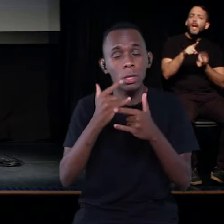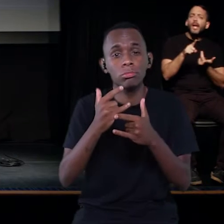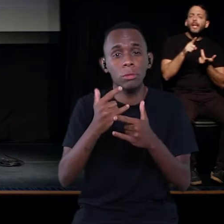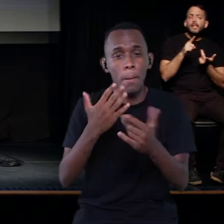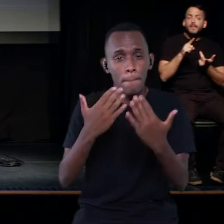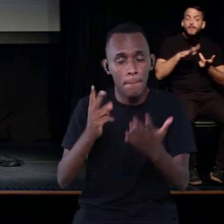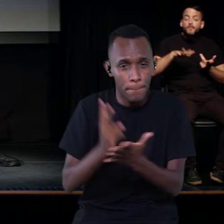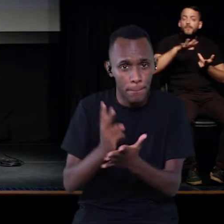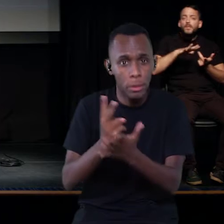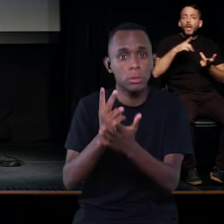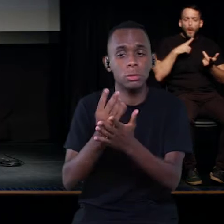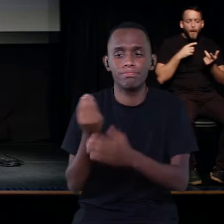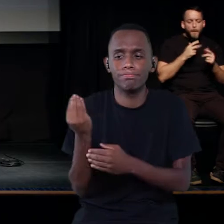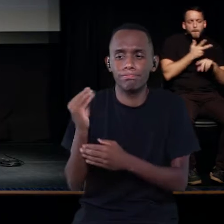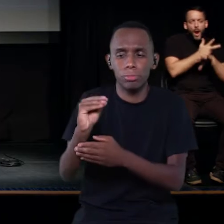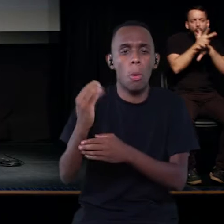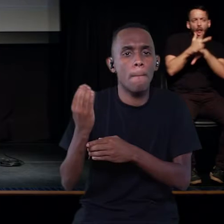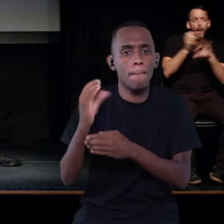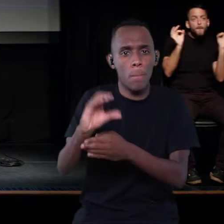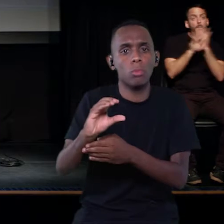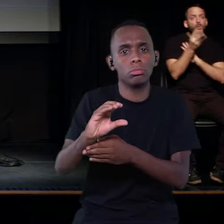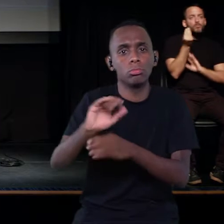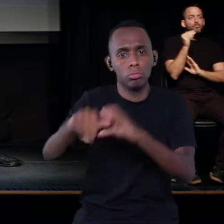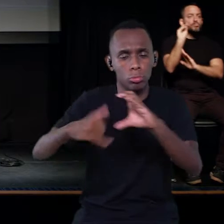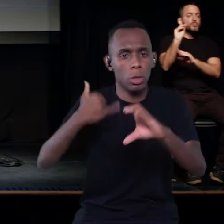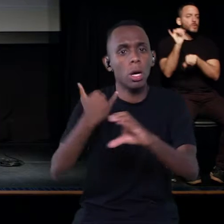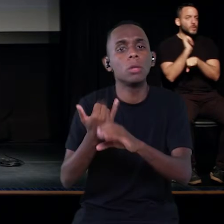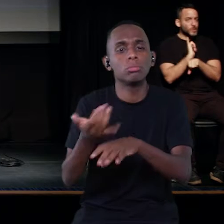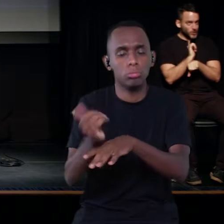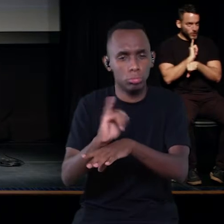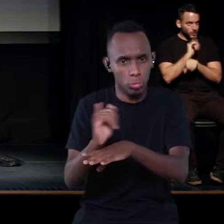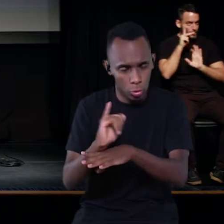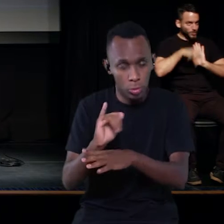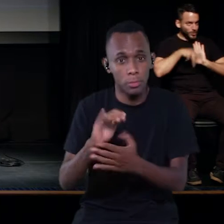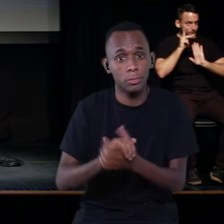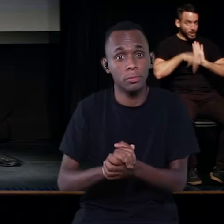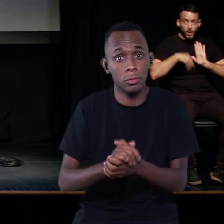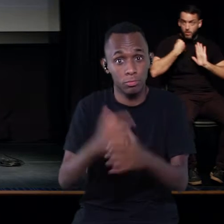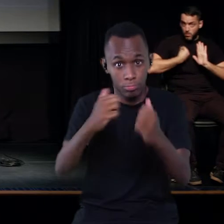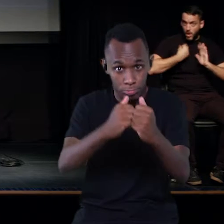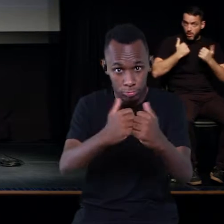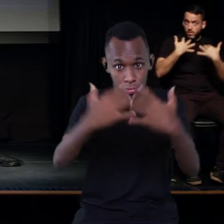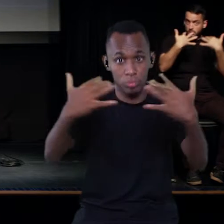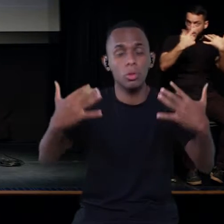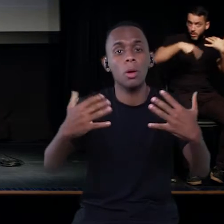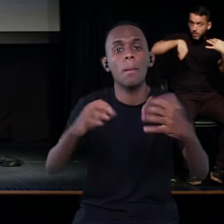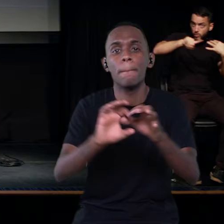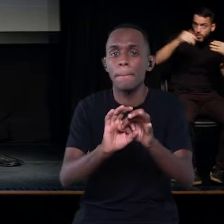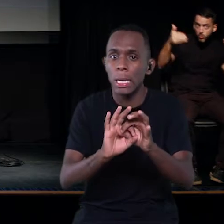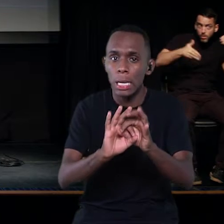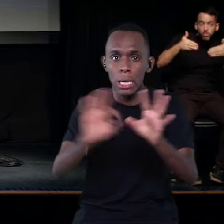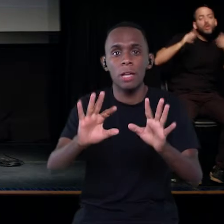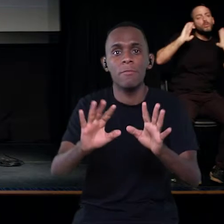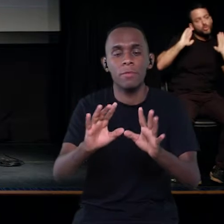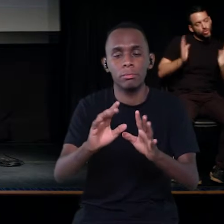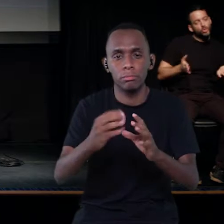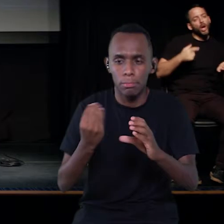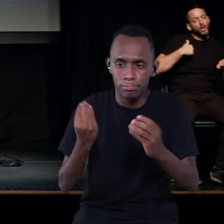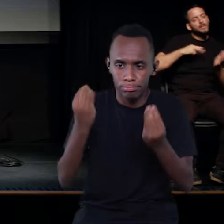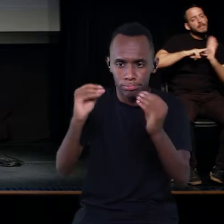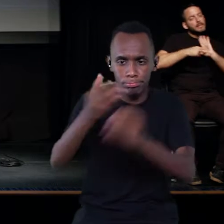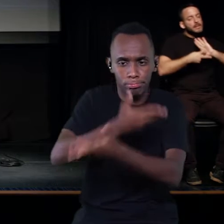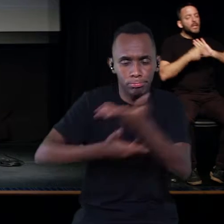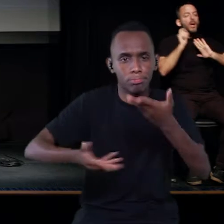e postados no canal do YouTube do projeto. A presença no auditório autoriza o uso das imagens e posterior difusão.